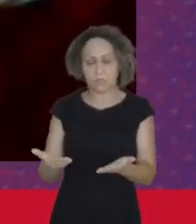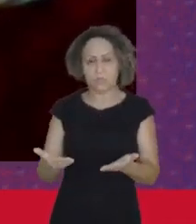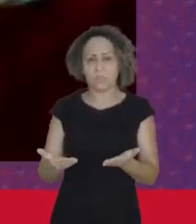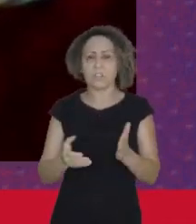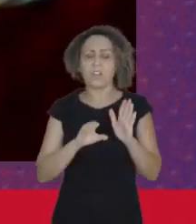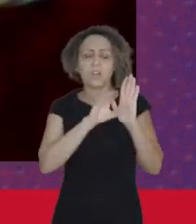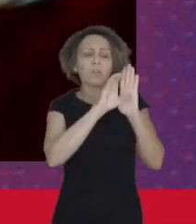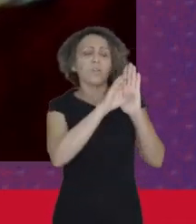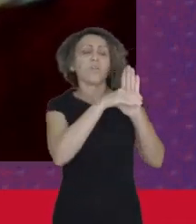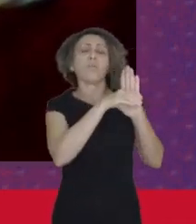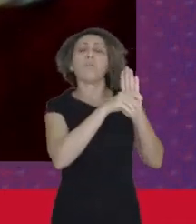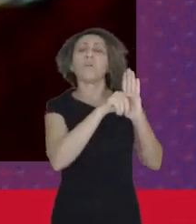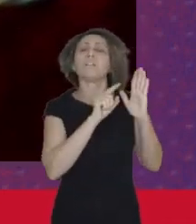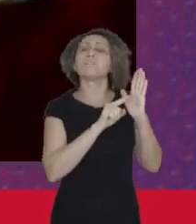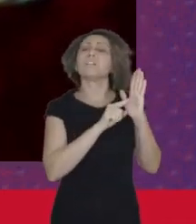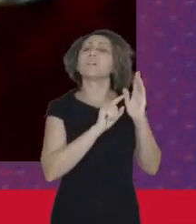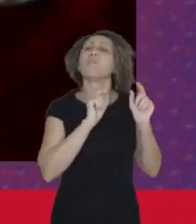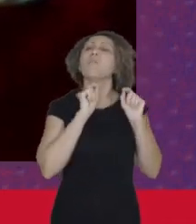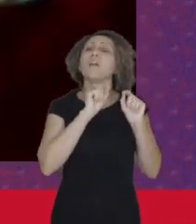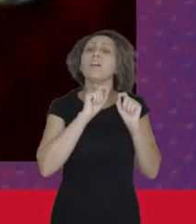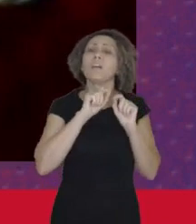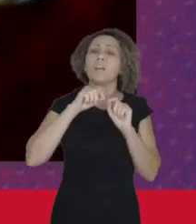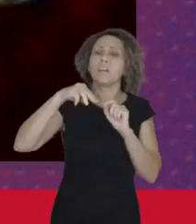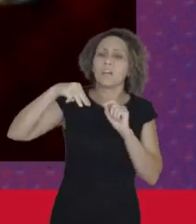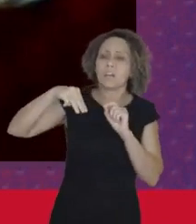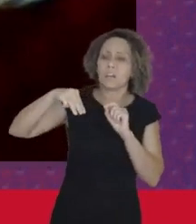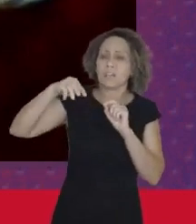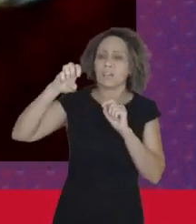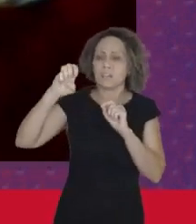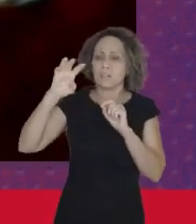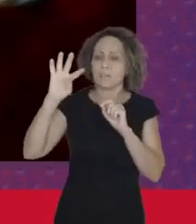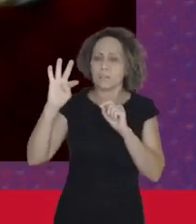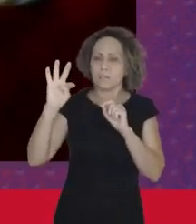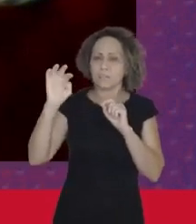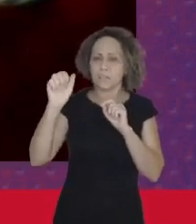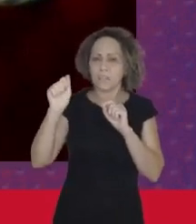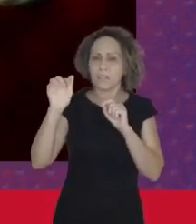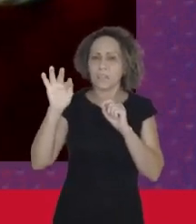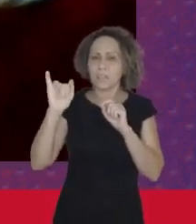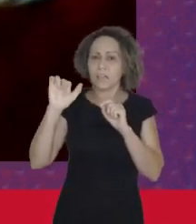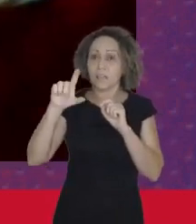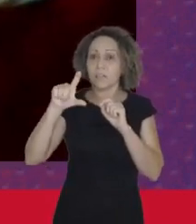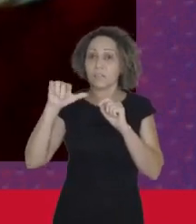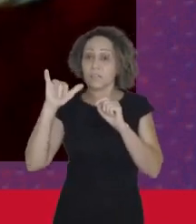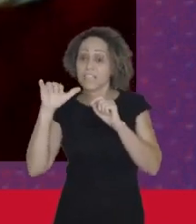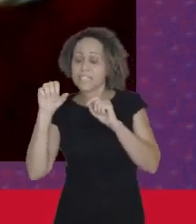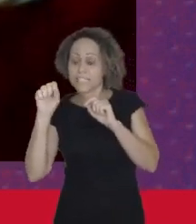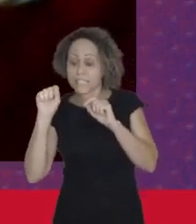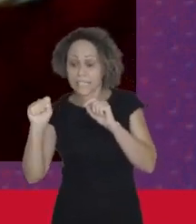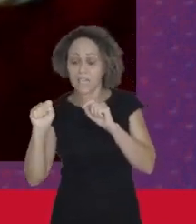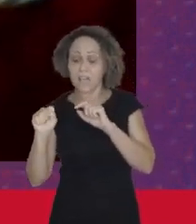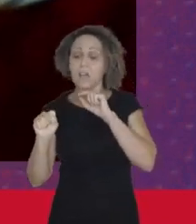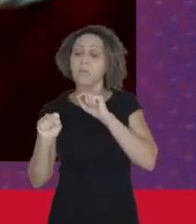é a concepção metafísica, né? Ou seja, que a deficiência é um